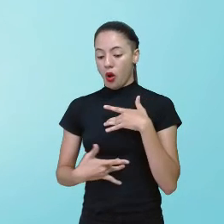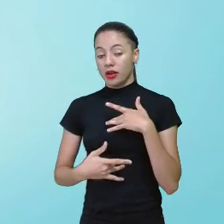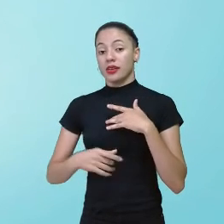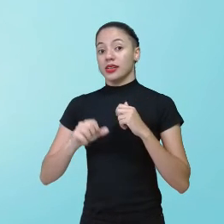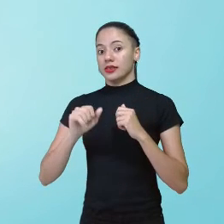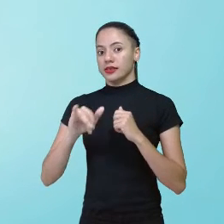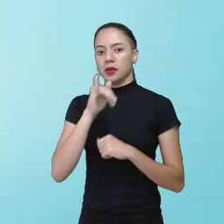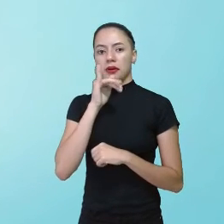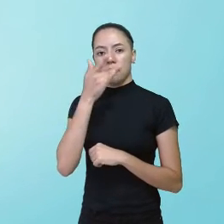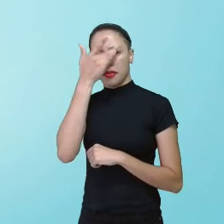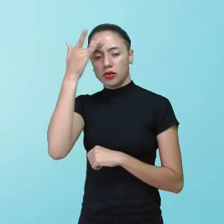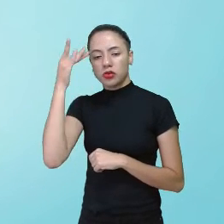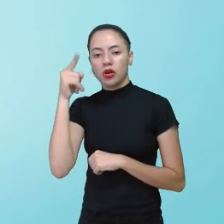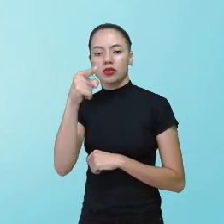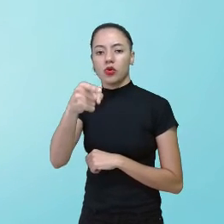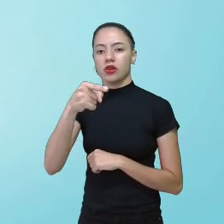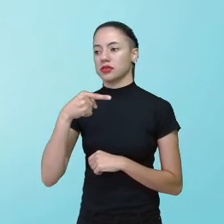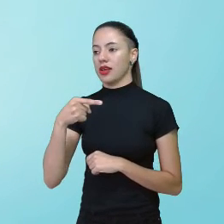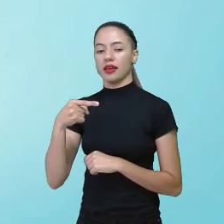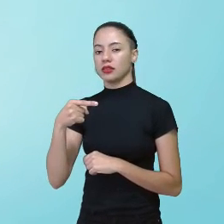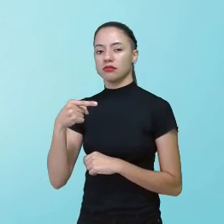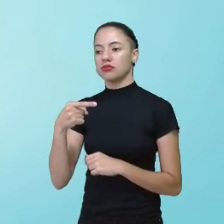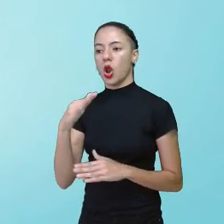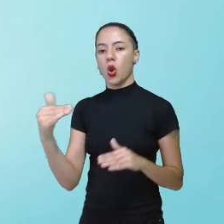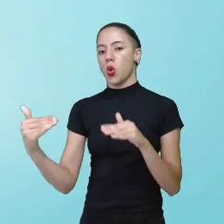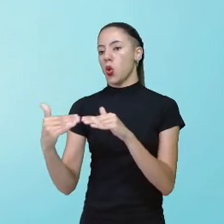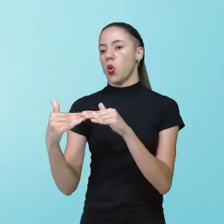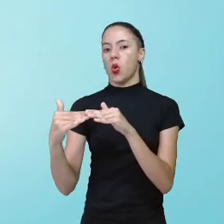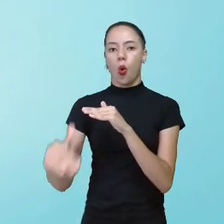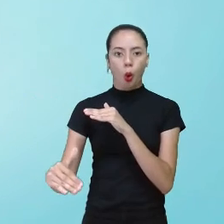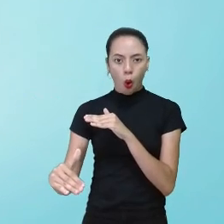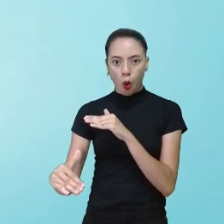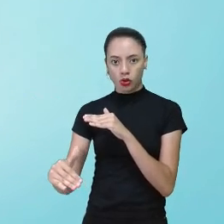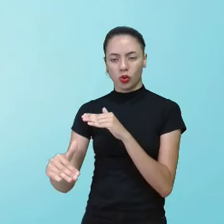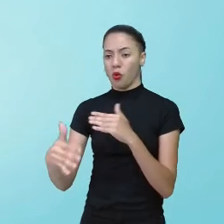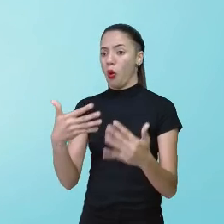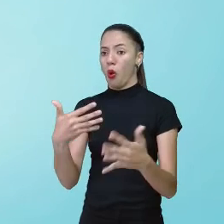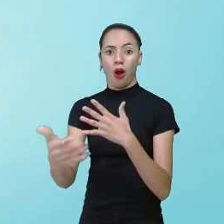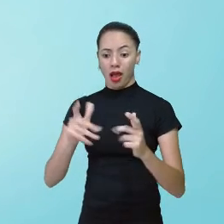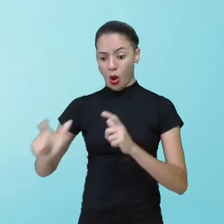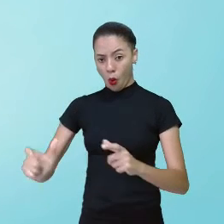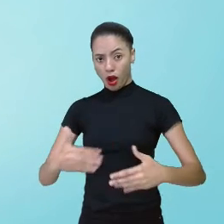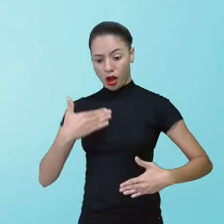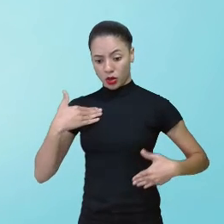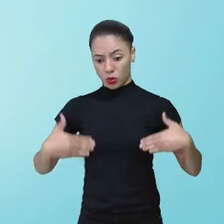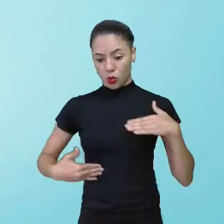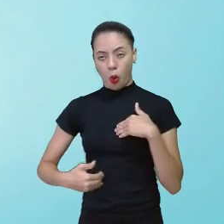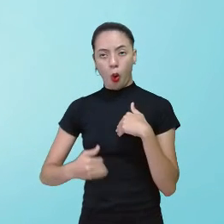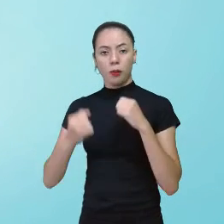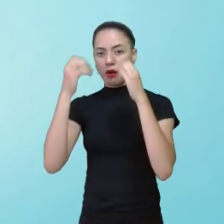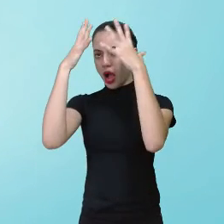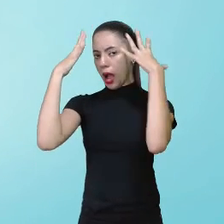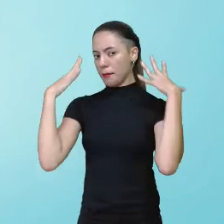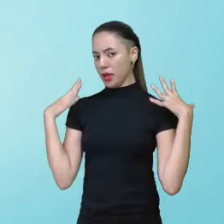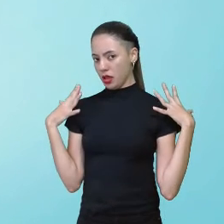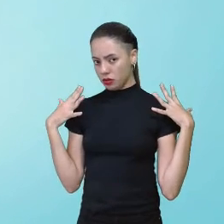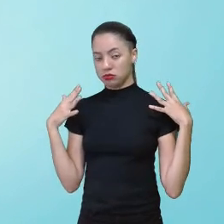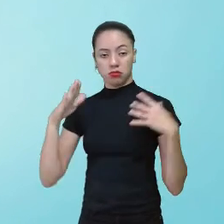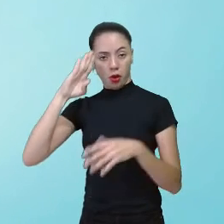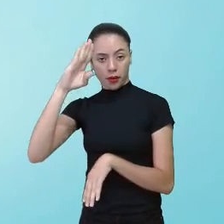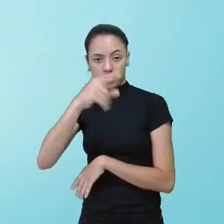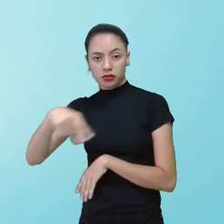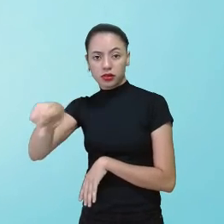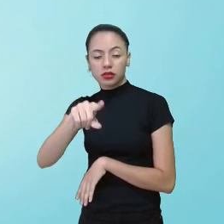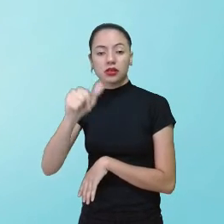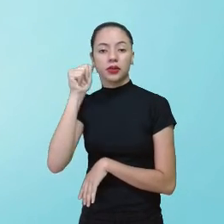de uma pessoa que você não consentiu, mesmo que seja na mão, no braço, na cabeça, em qualquer lugar, né, no cabelo, principalmente das meninas, né,